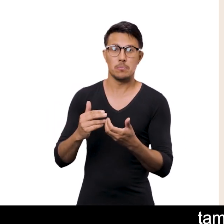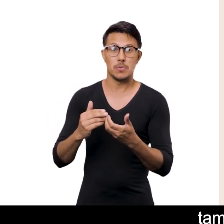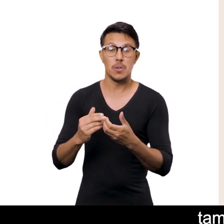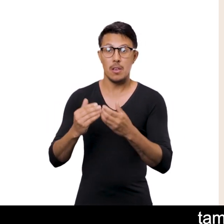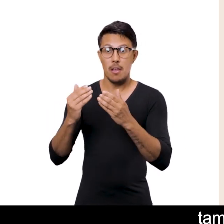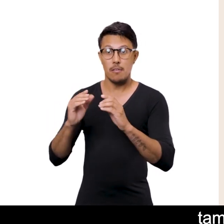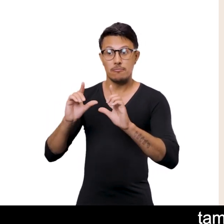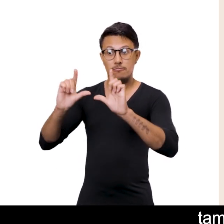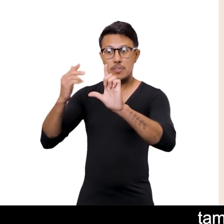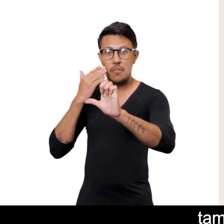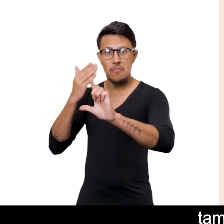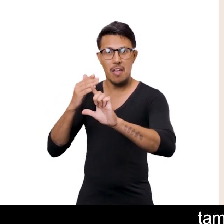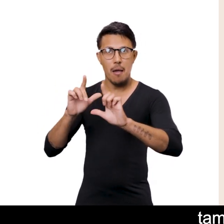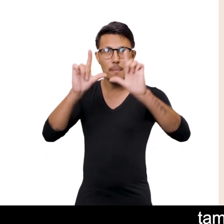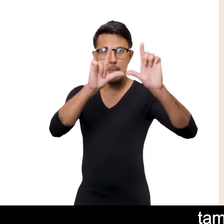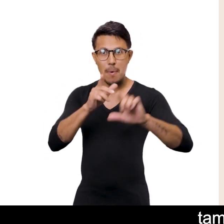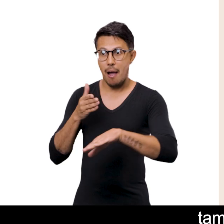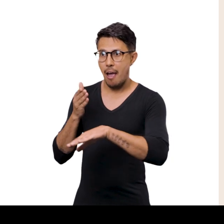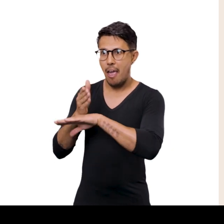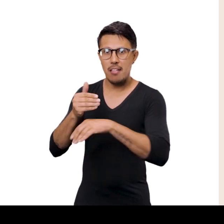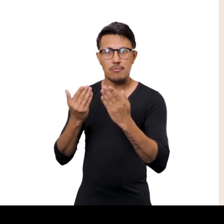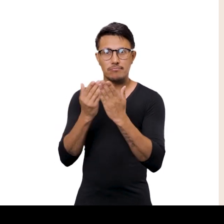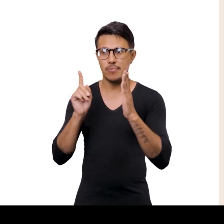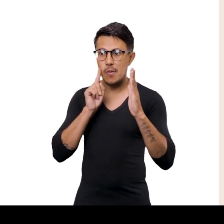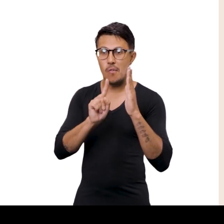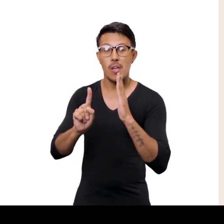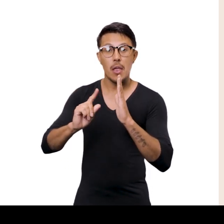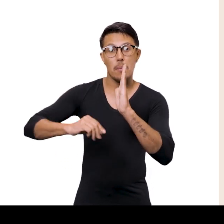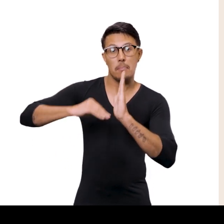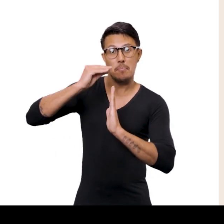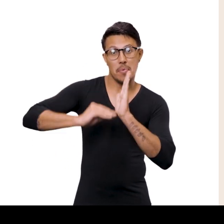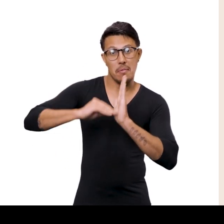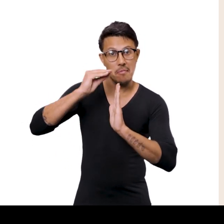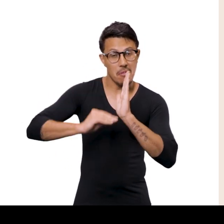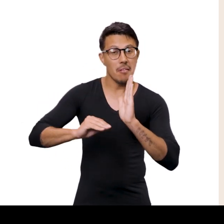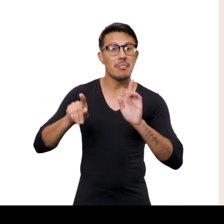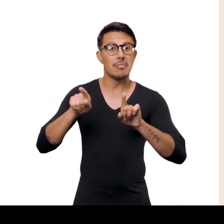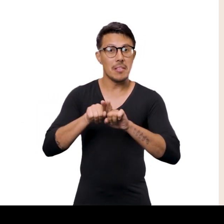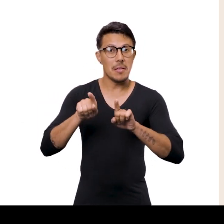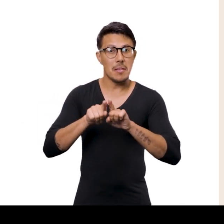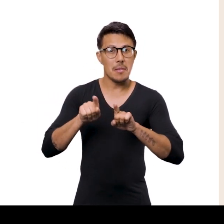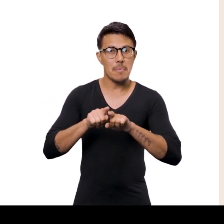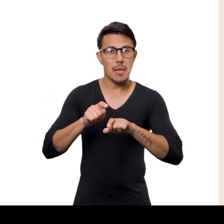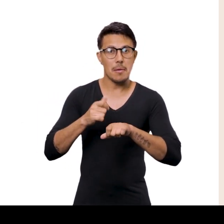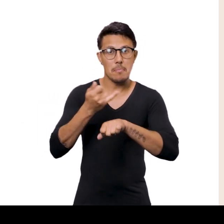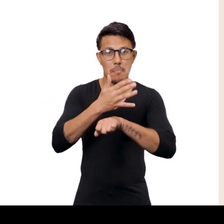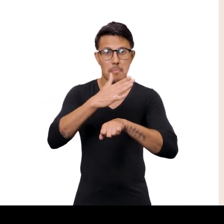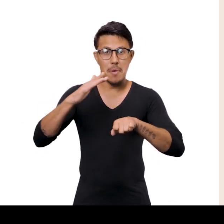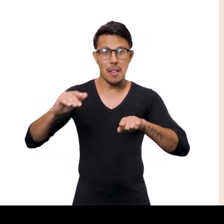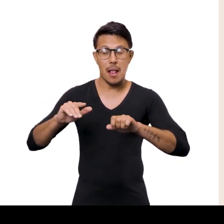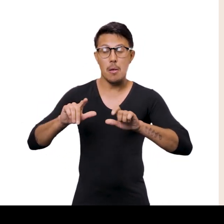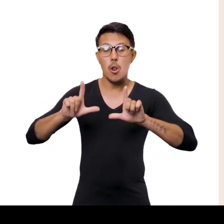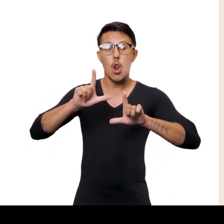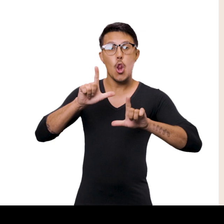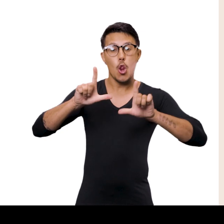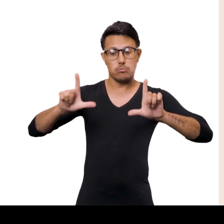exposta na parede à frente de quem entra na galeria, foi feita em tinta acrílica e tinta metálica sobre